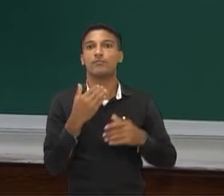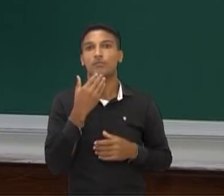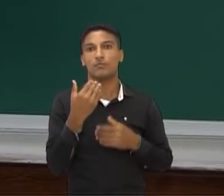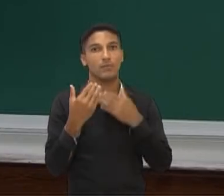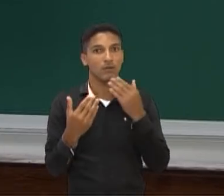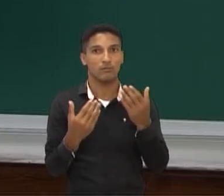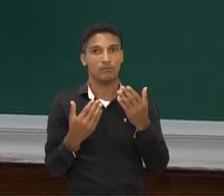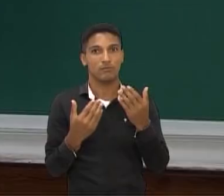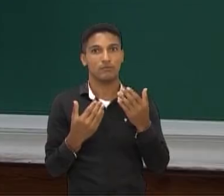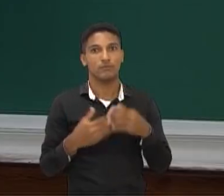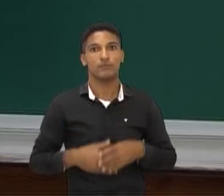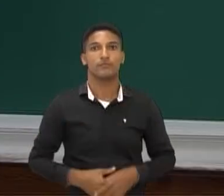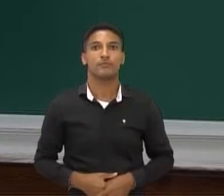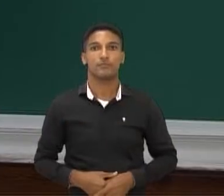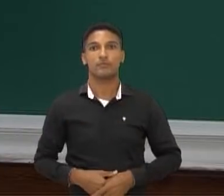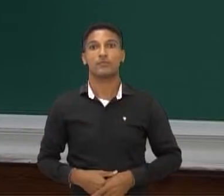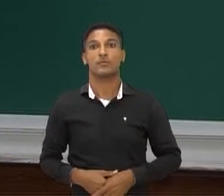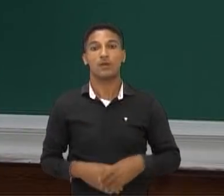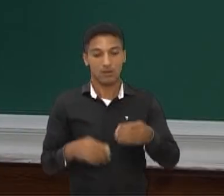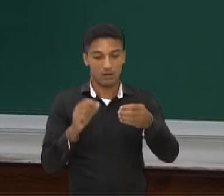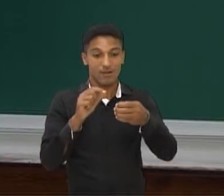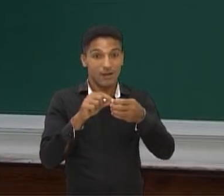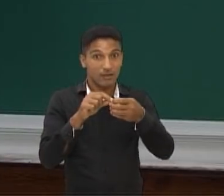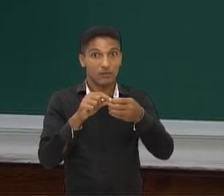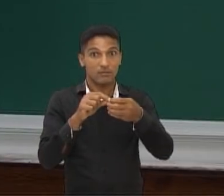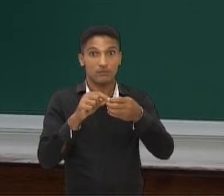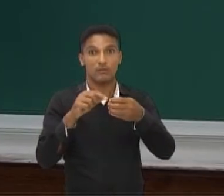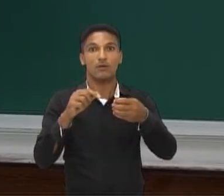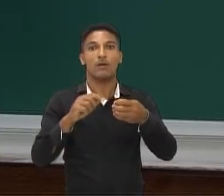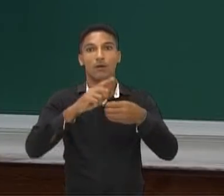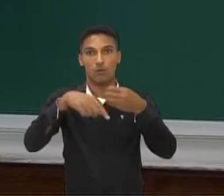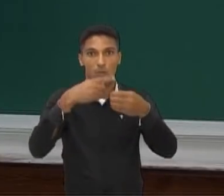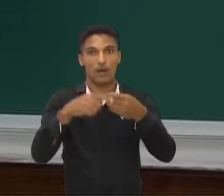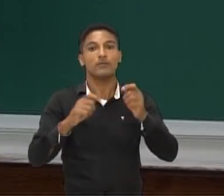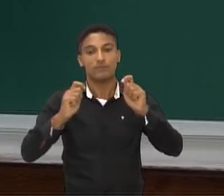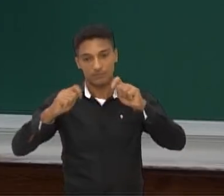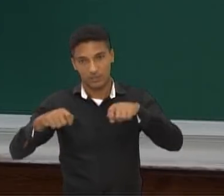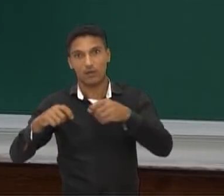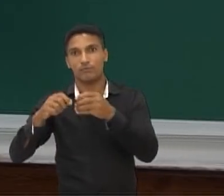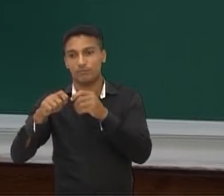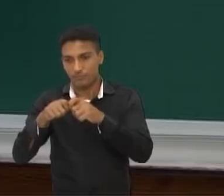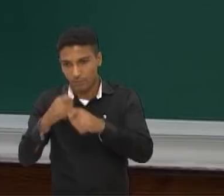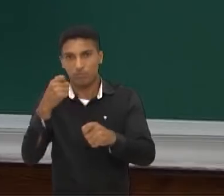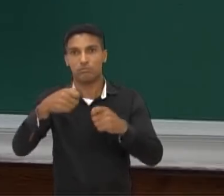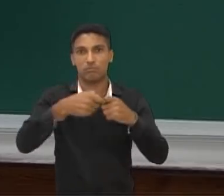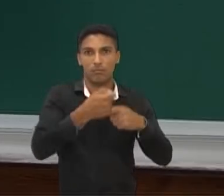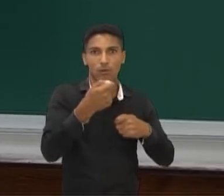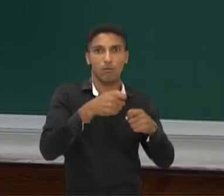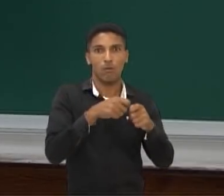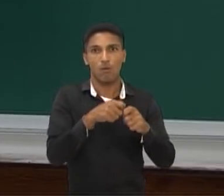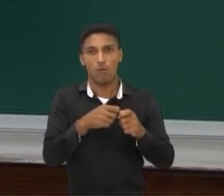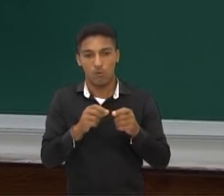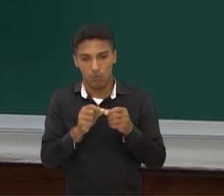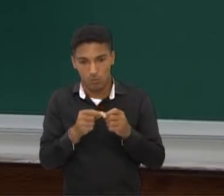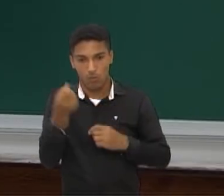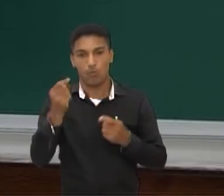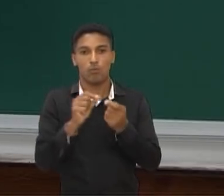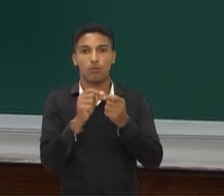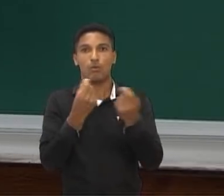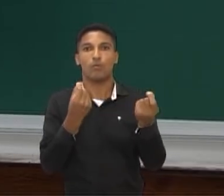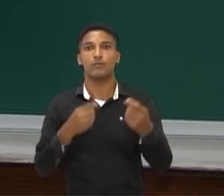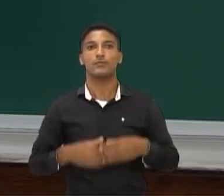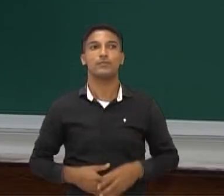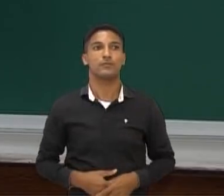consegue arrancar elétrons. Letra D, os elétrons orbitam em torno de um núcleo denso. De